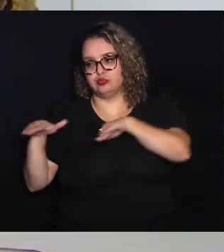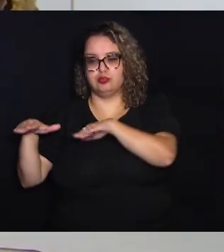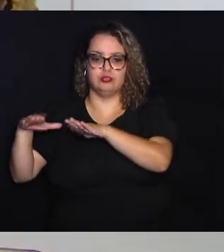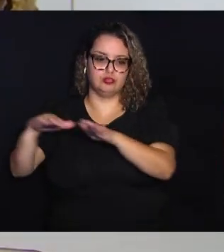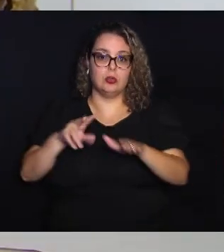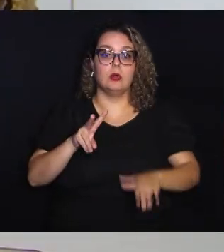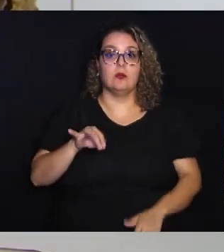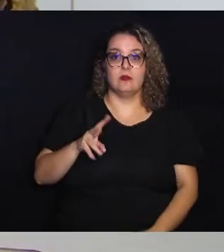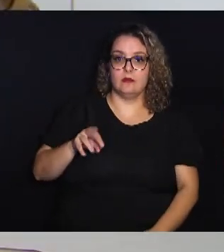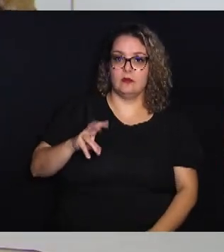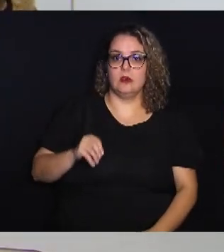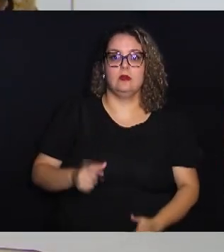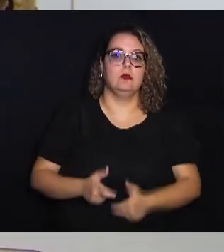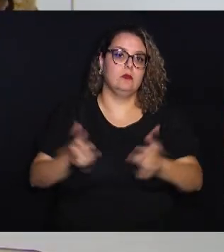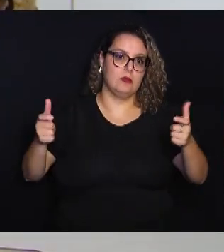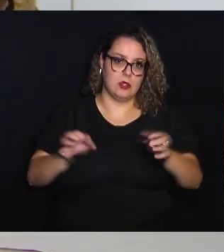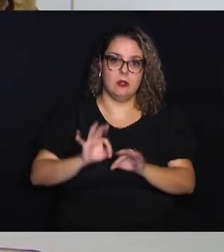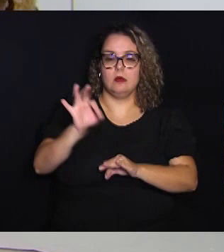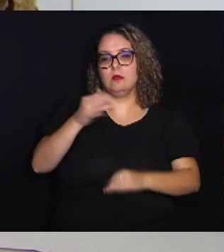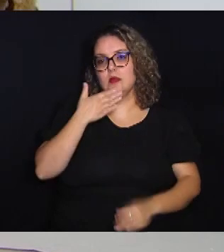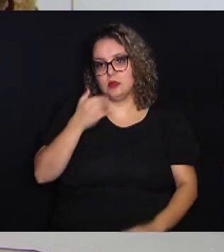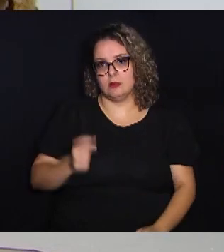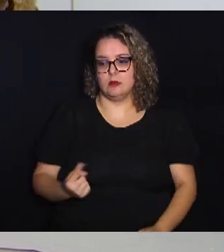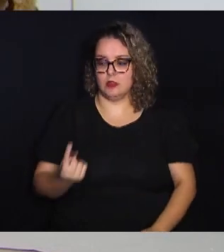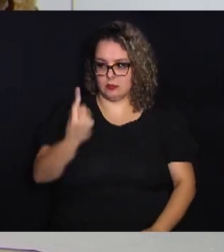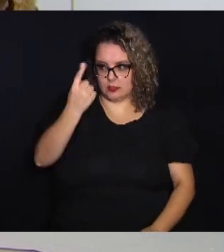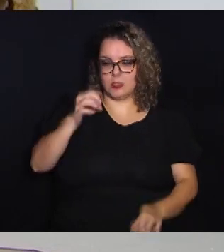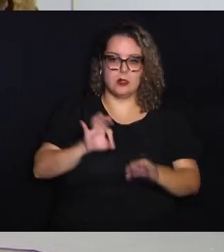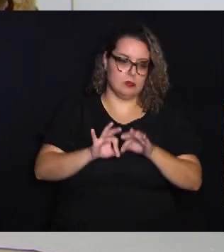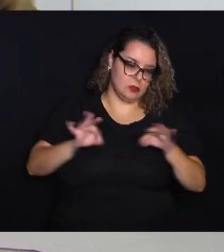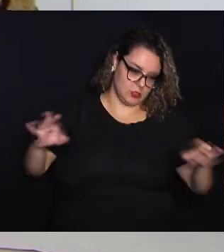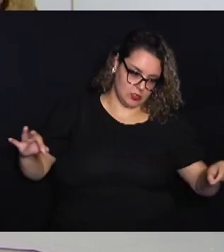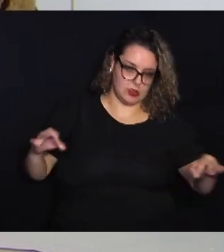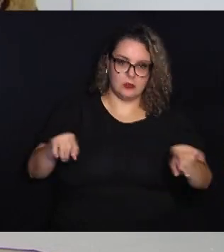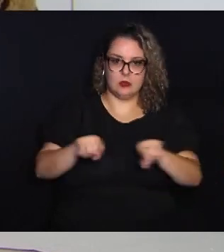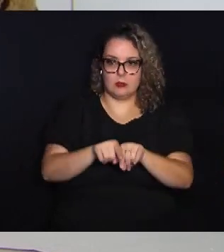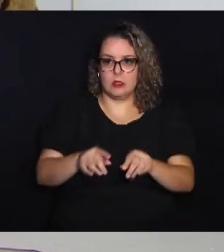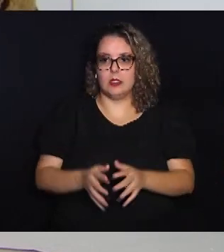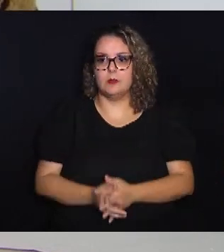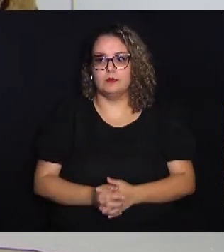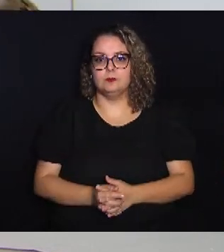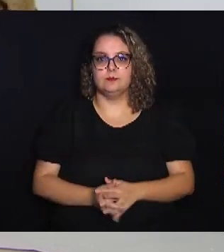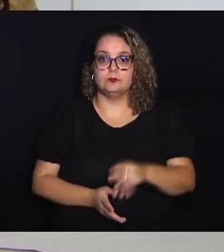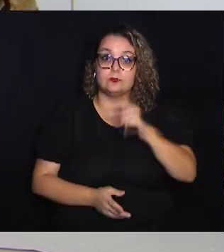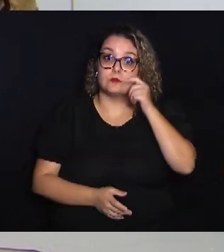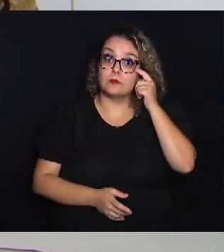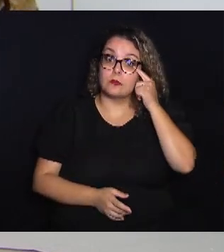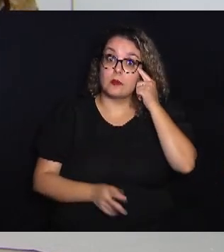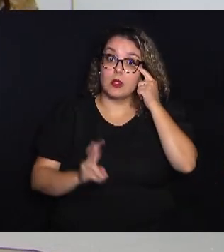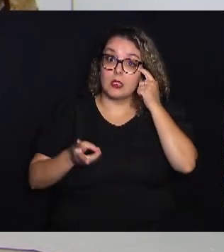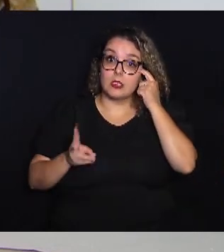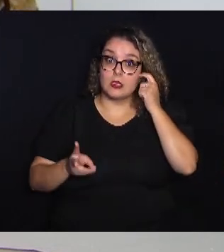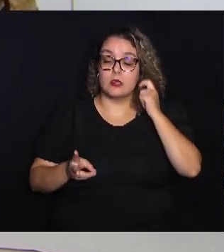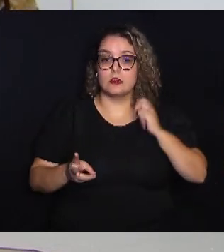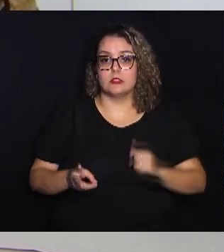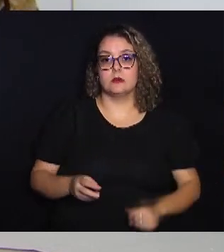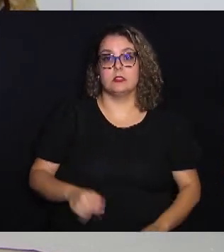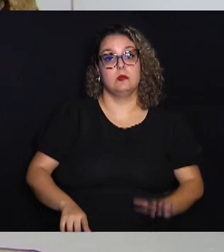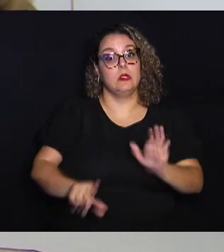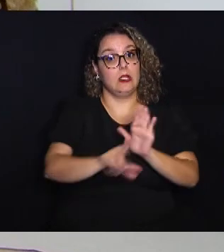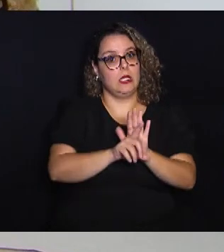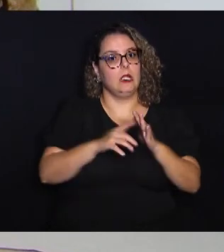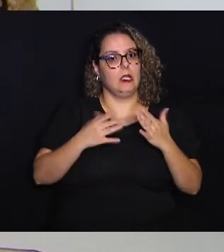de um lugar ao outro. Então viveiros grandes, quanto maior, melhor, tanto em altura quanto em comprimento, tá? E sempre animais de